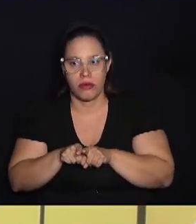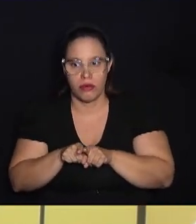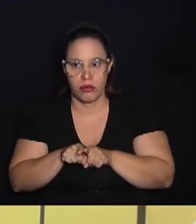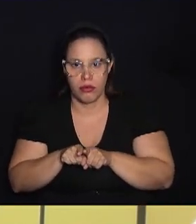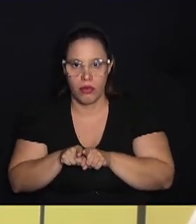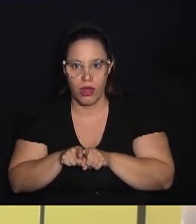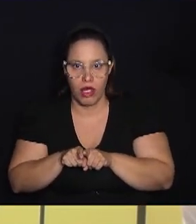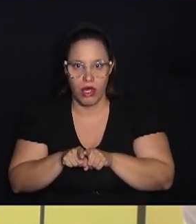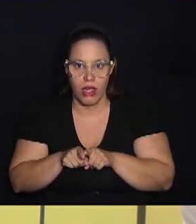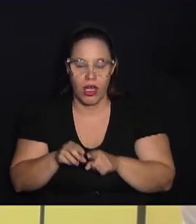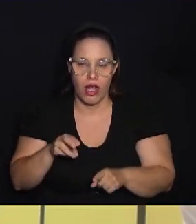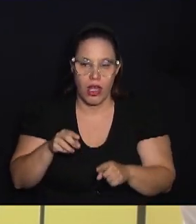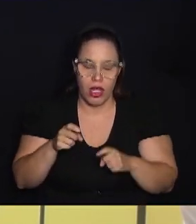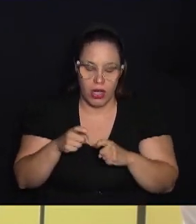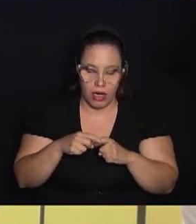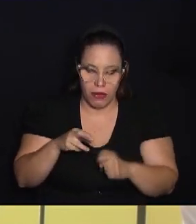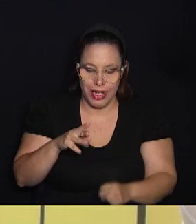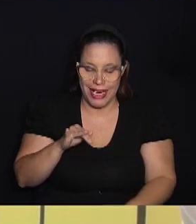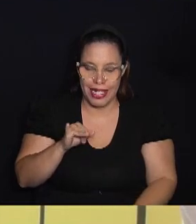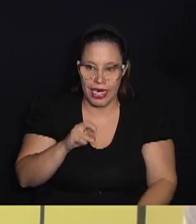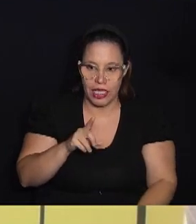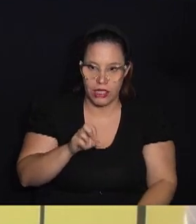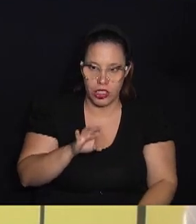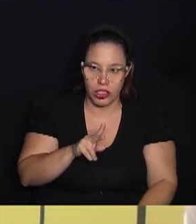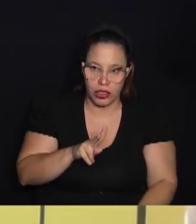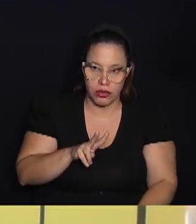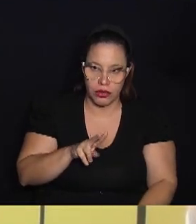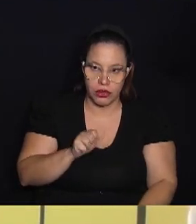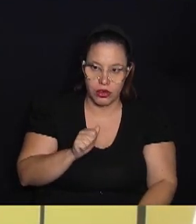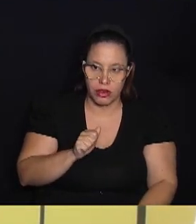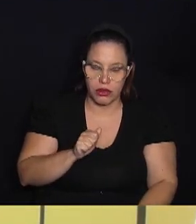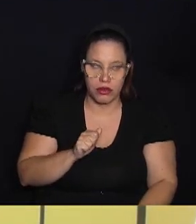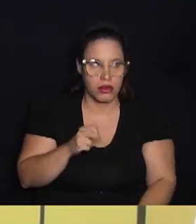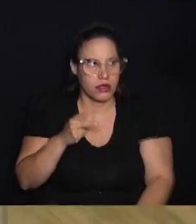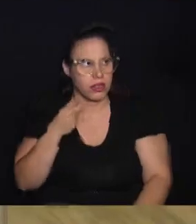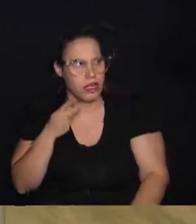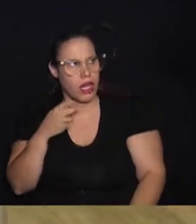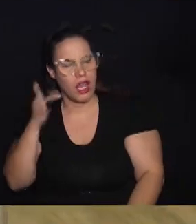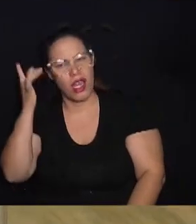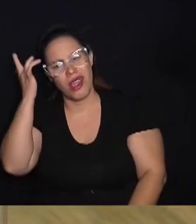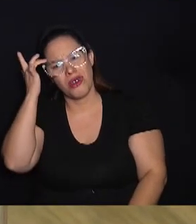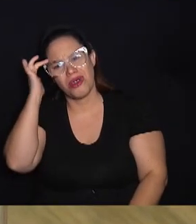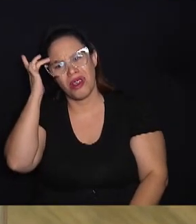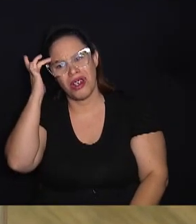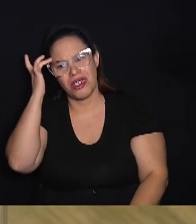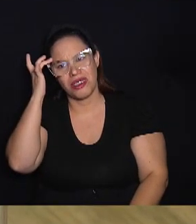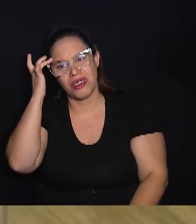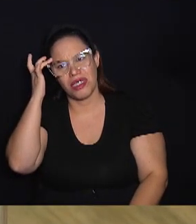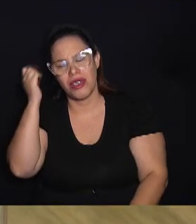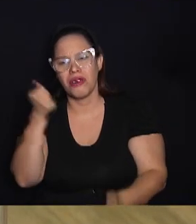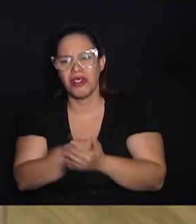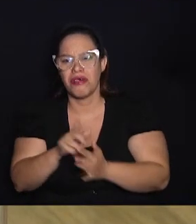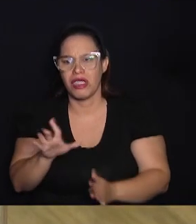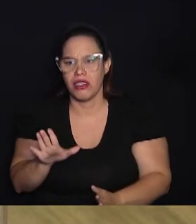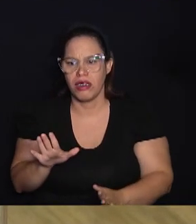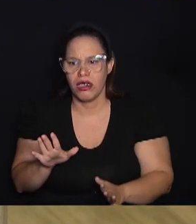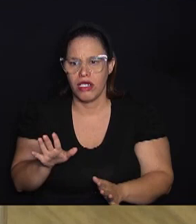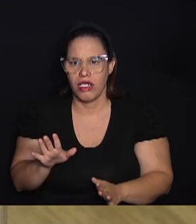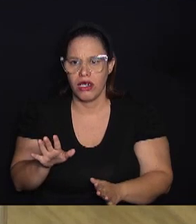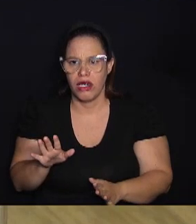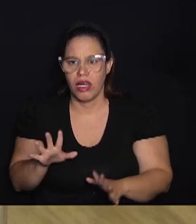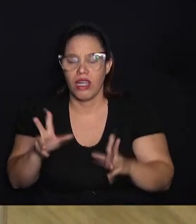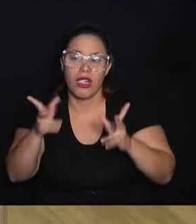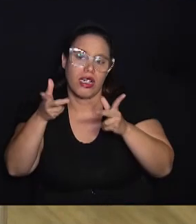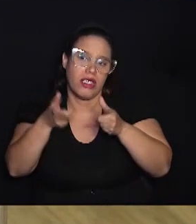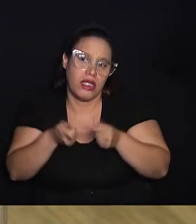medicina integrativa pode pode Claro por favor eu só acho que eu eu nem defendo sinceramente que a gente tem evidência para tudo